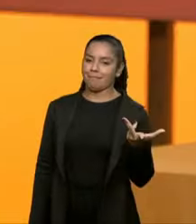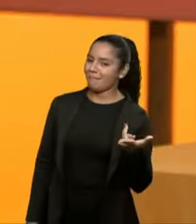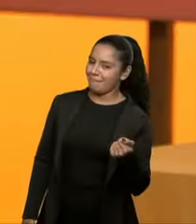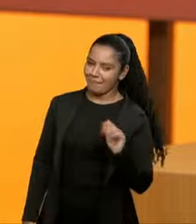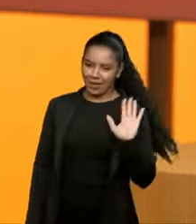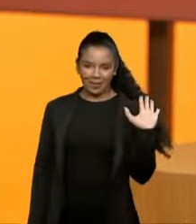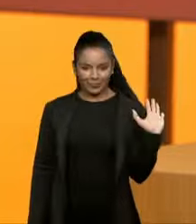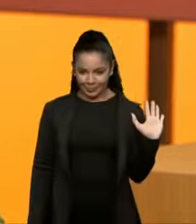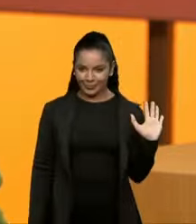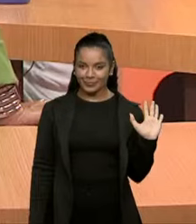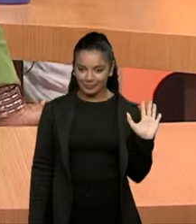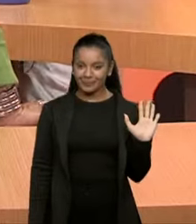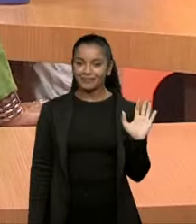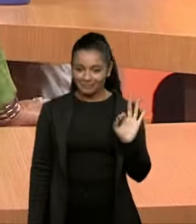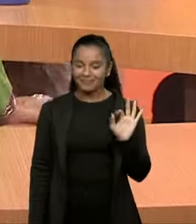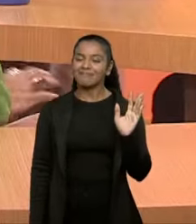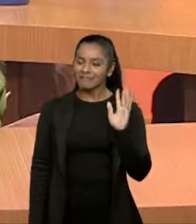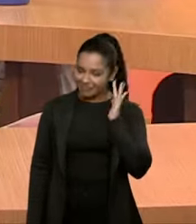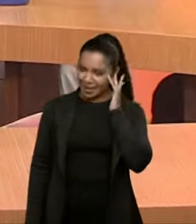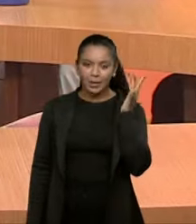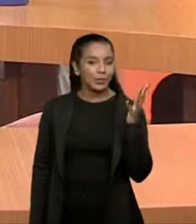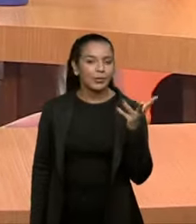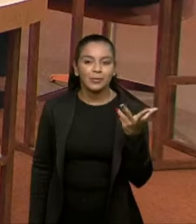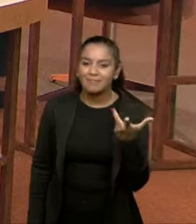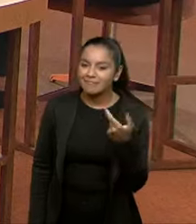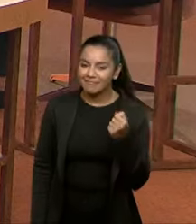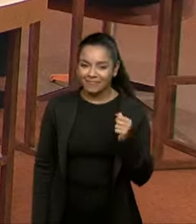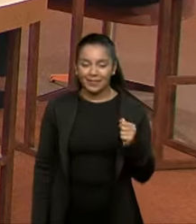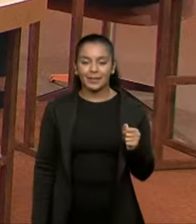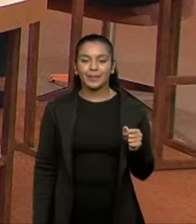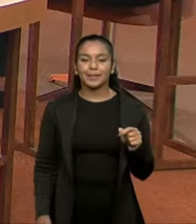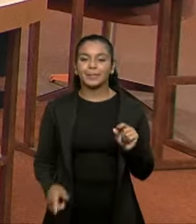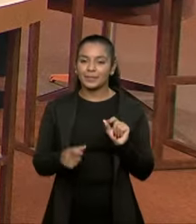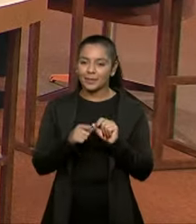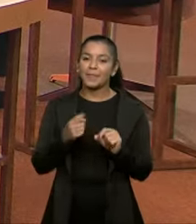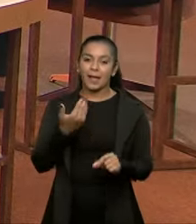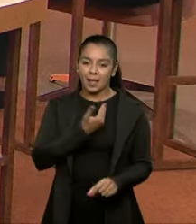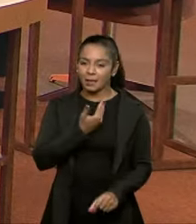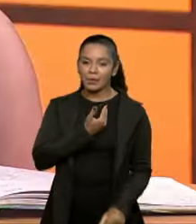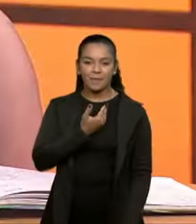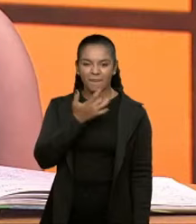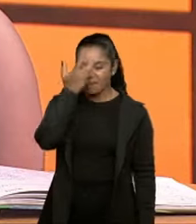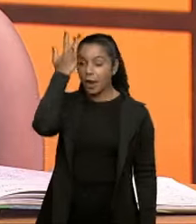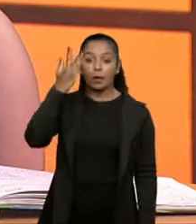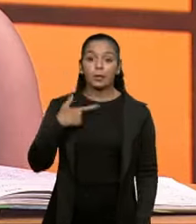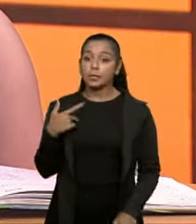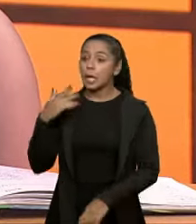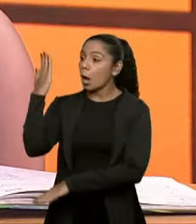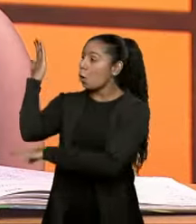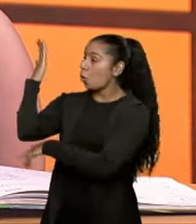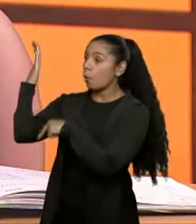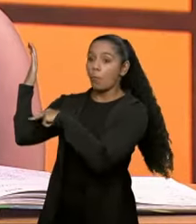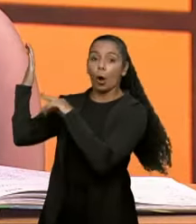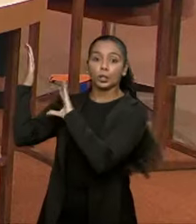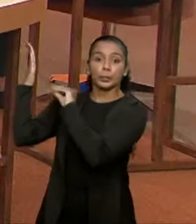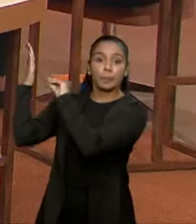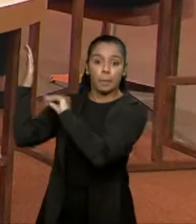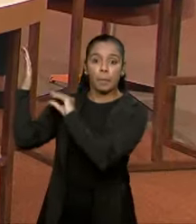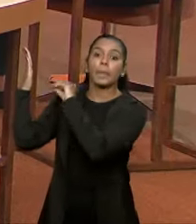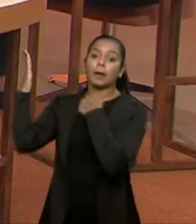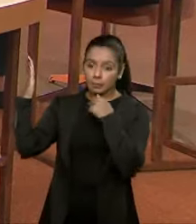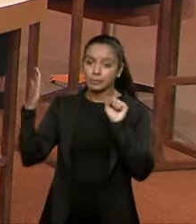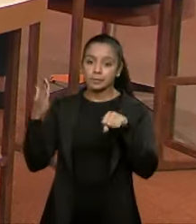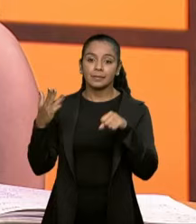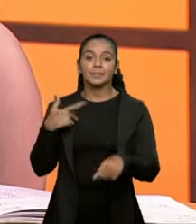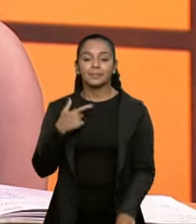sensacional. E aí... Pode. É, não, fantástico. Você faz amizade muito fácil. Com poste. Eu sei que você já fez amizade até com meu pai. Sério?